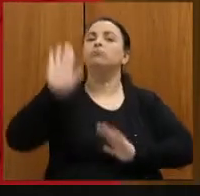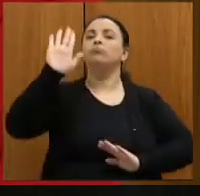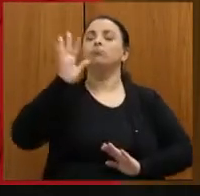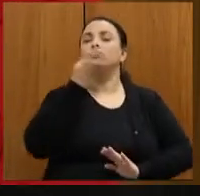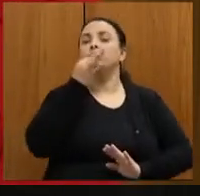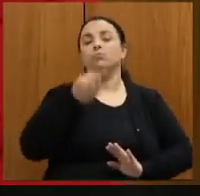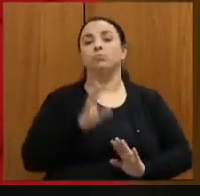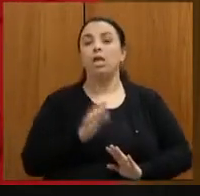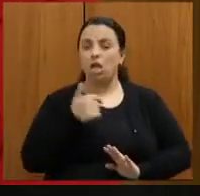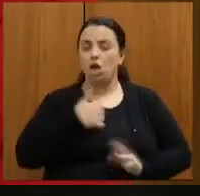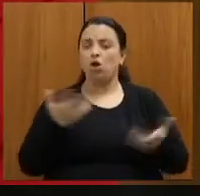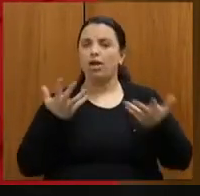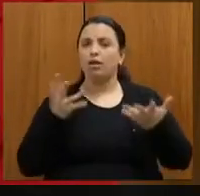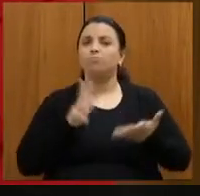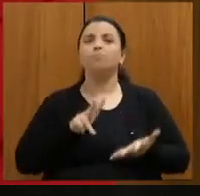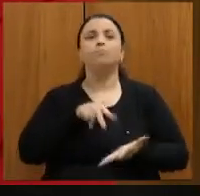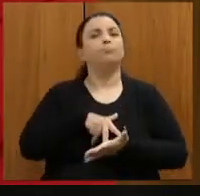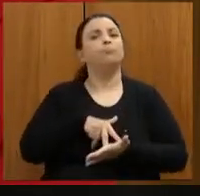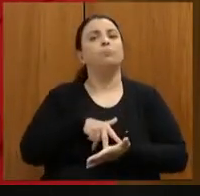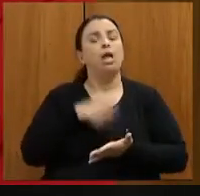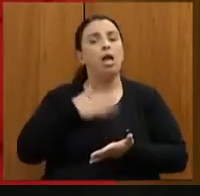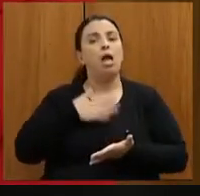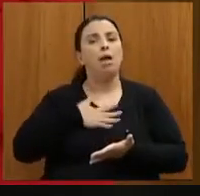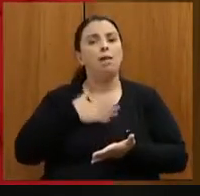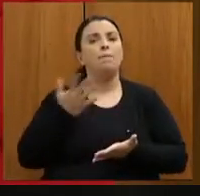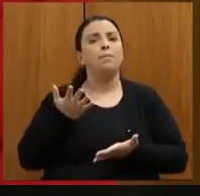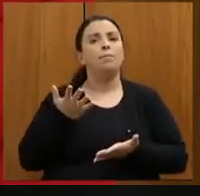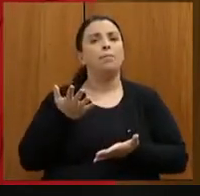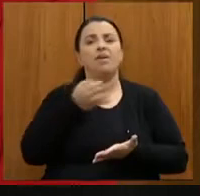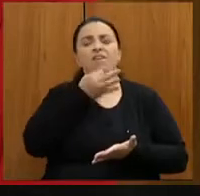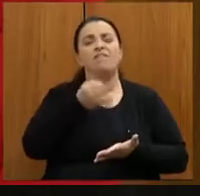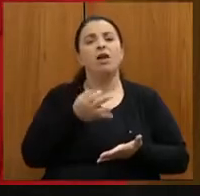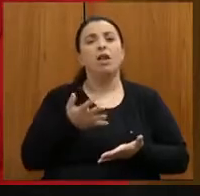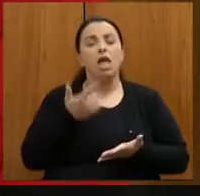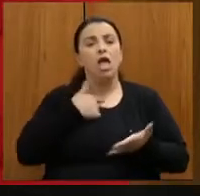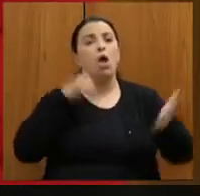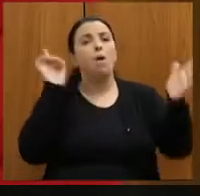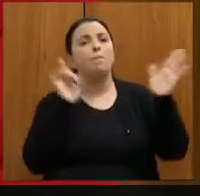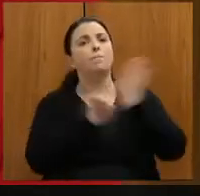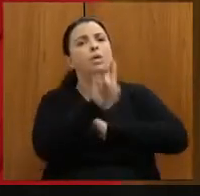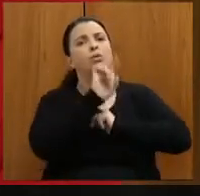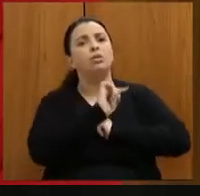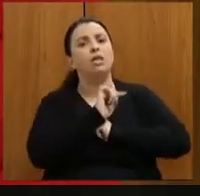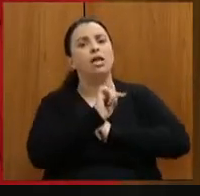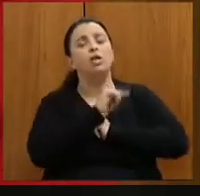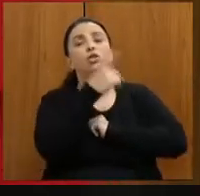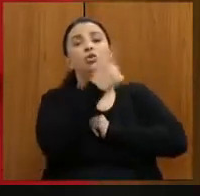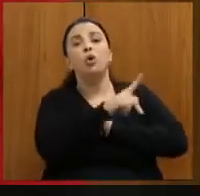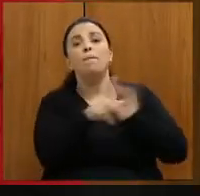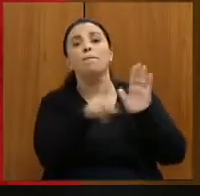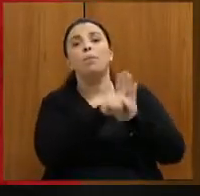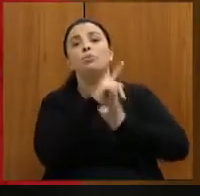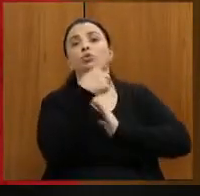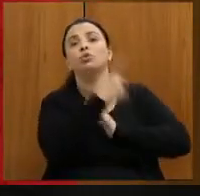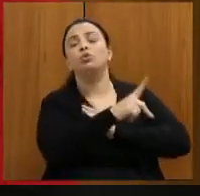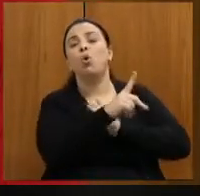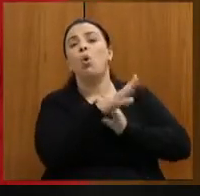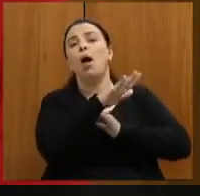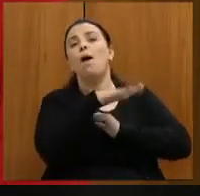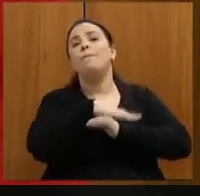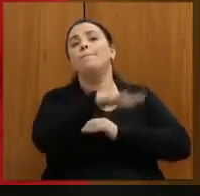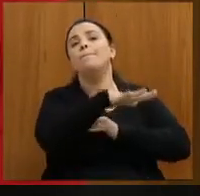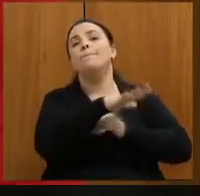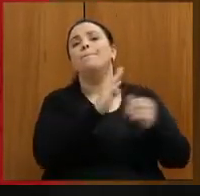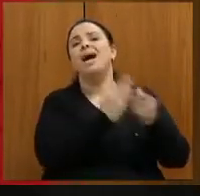porque eu fiz um questionamento ao secretário sobre um assunto que é pertinente a sua pasta Hoje os